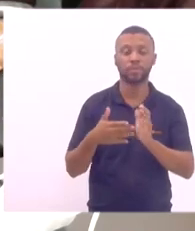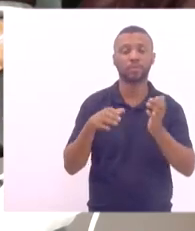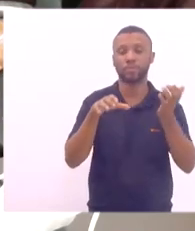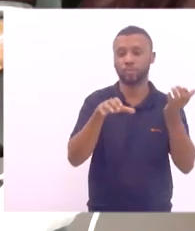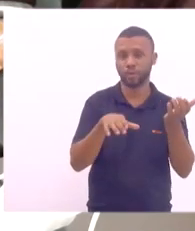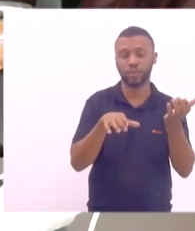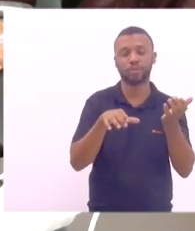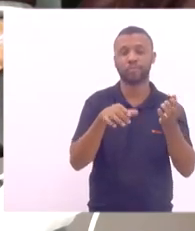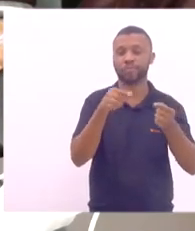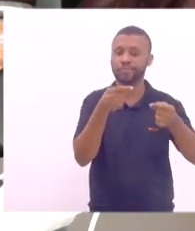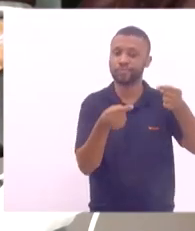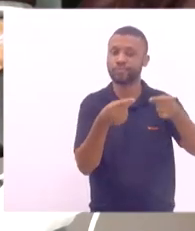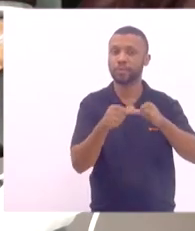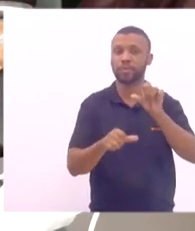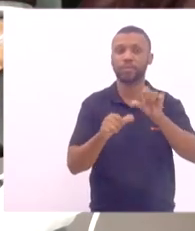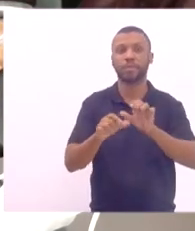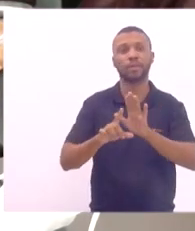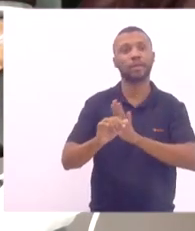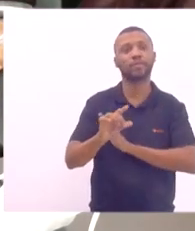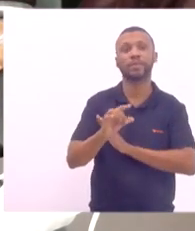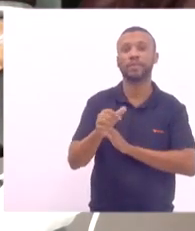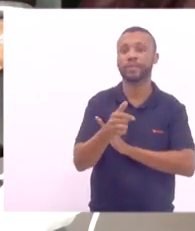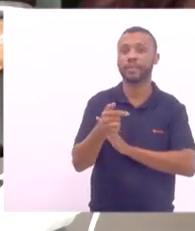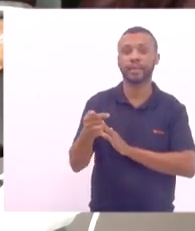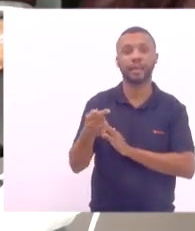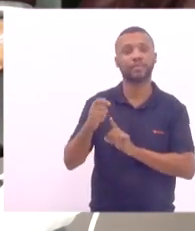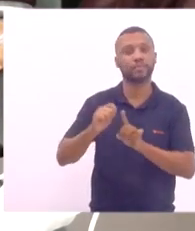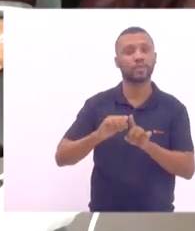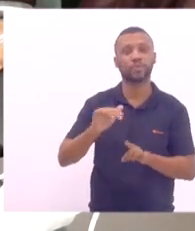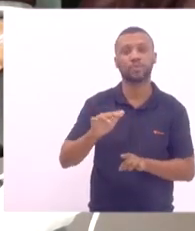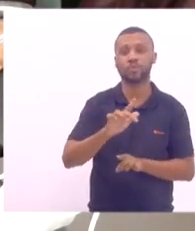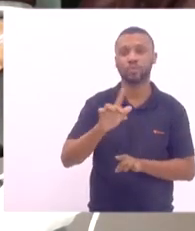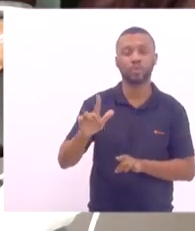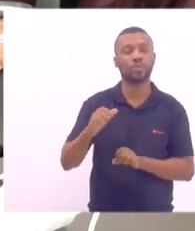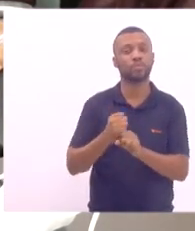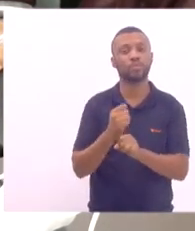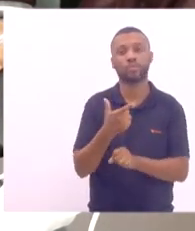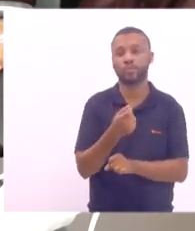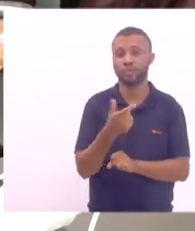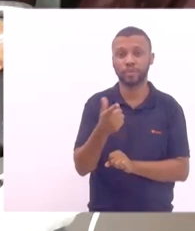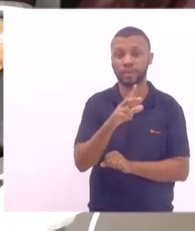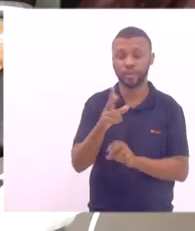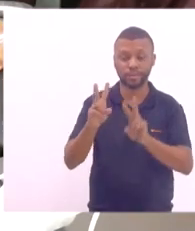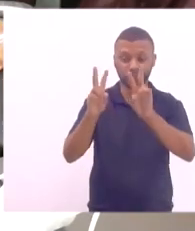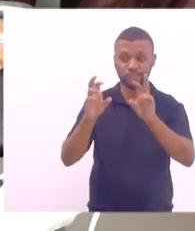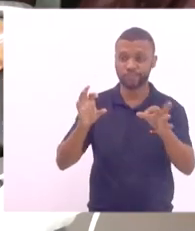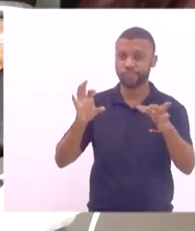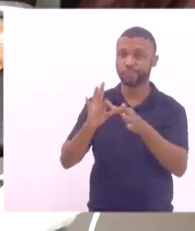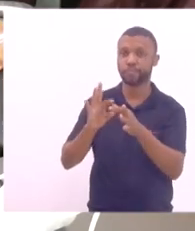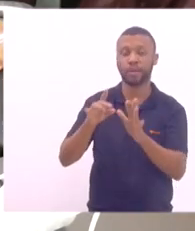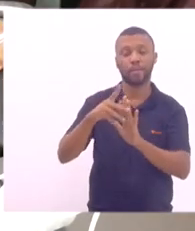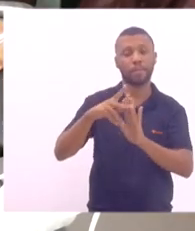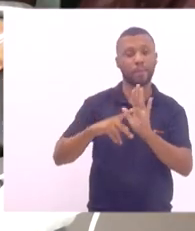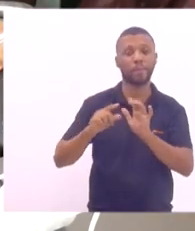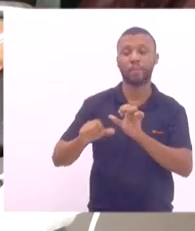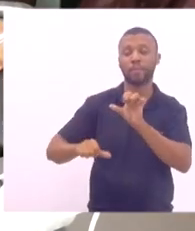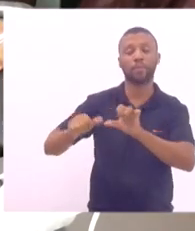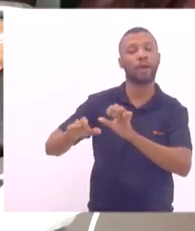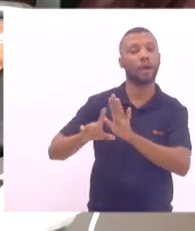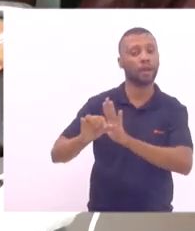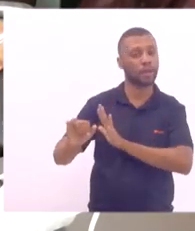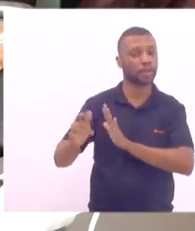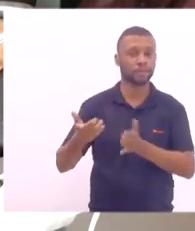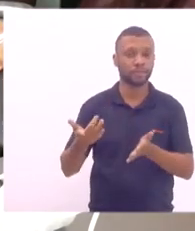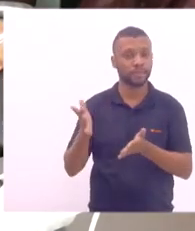ser transformada em lei no dia 17 de setembro de 22. Está até pautada a MP para ser transformada em lei. A MP